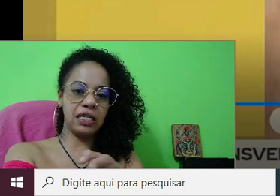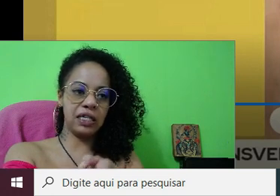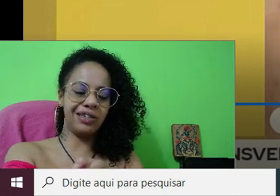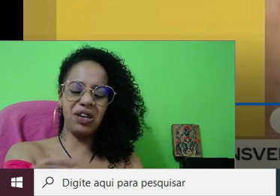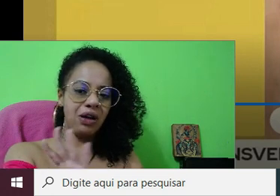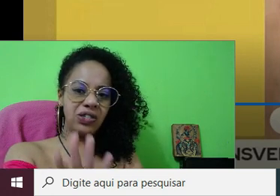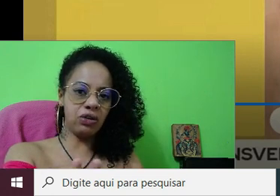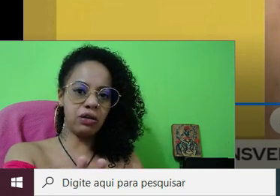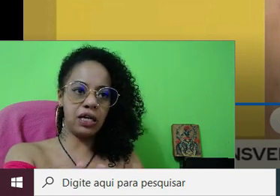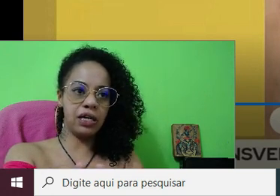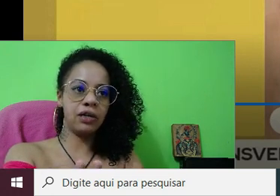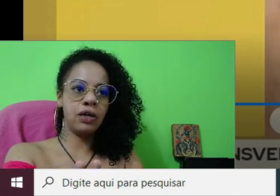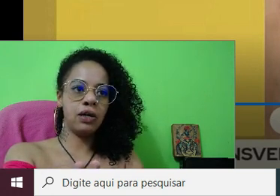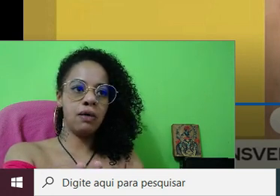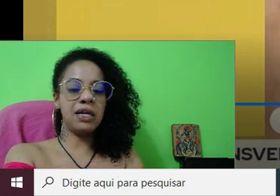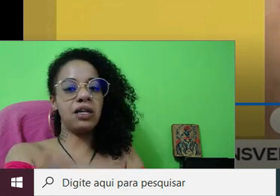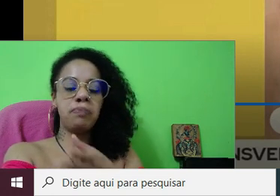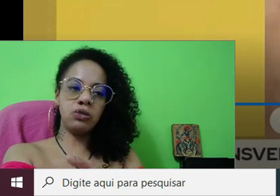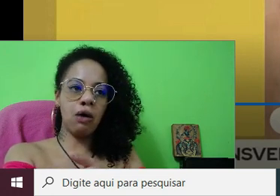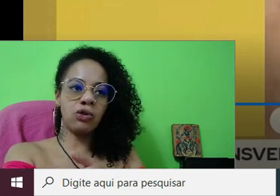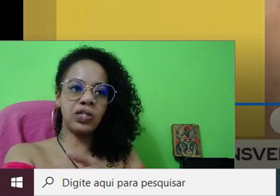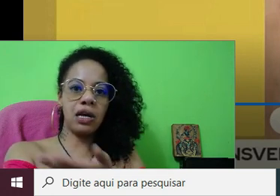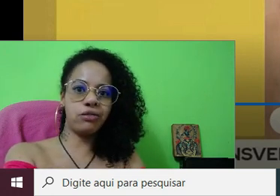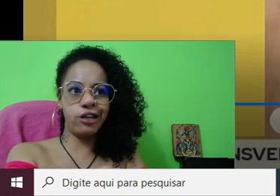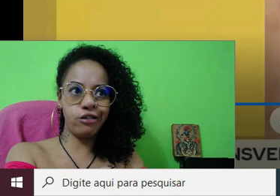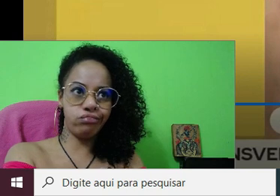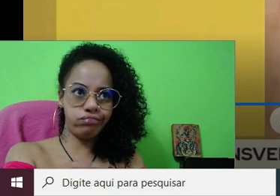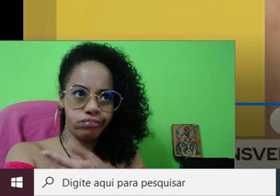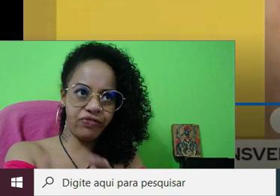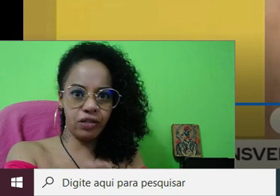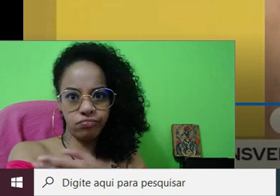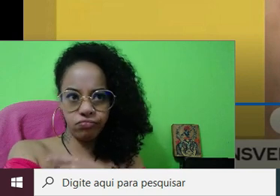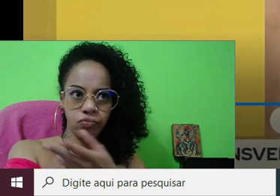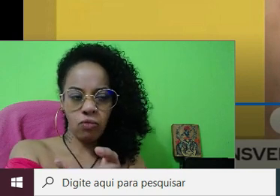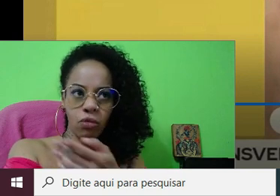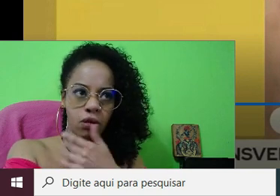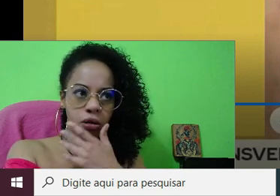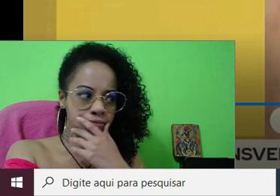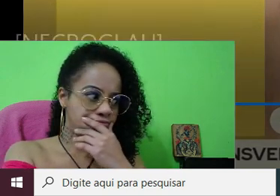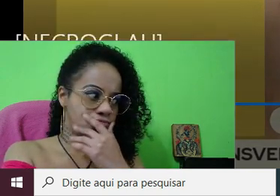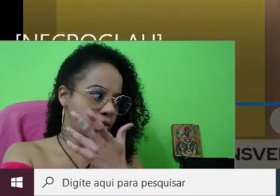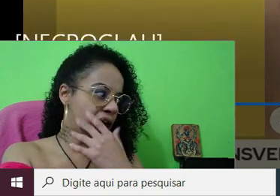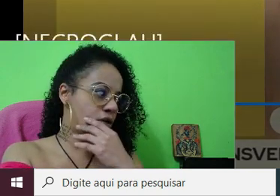de militarização igualzinho na Ucrânia Mas aí o pessoal considera o crânio